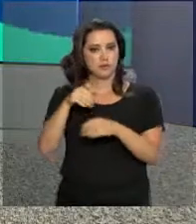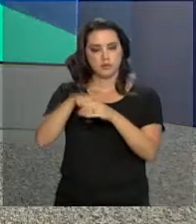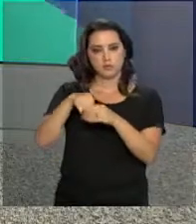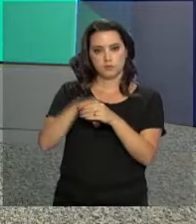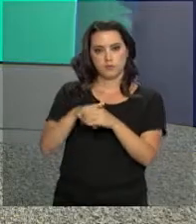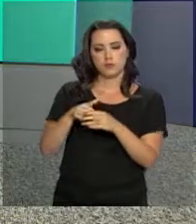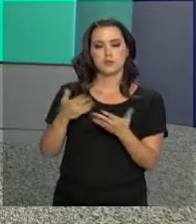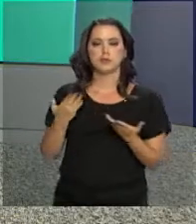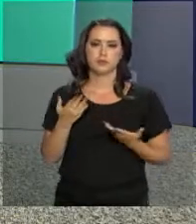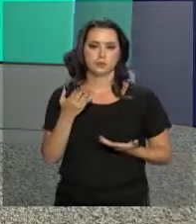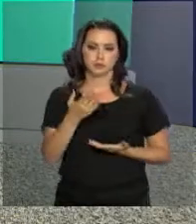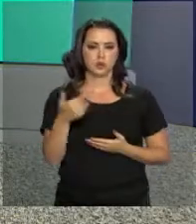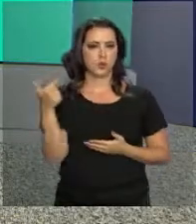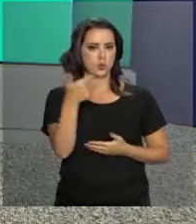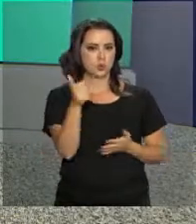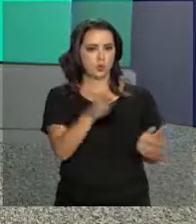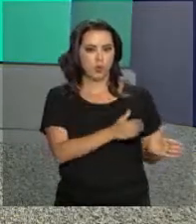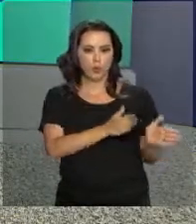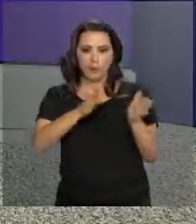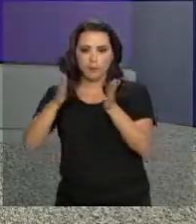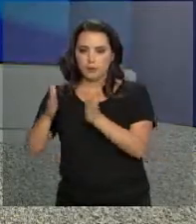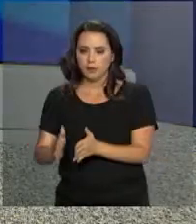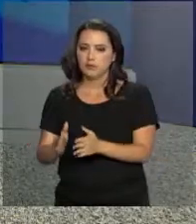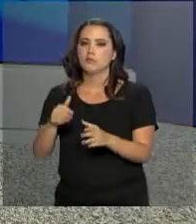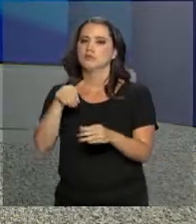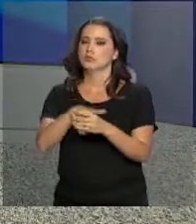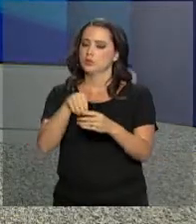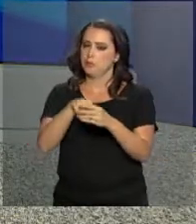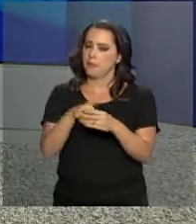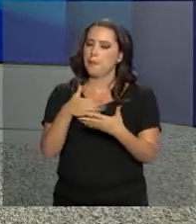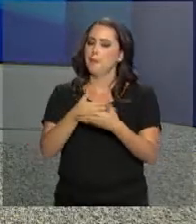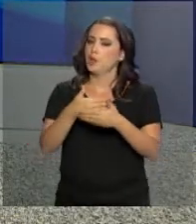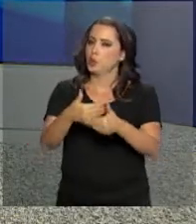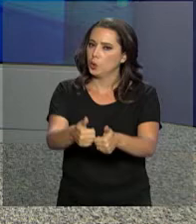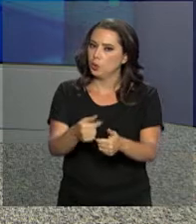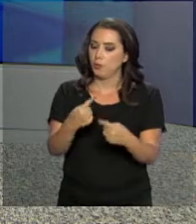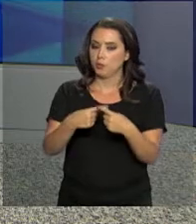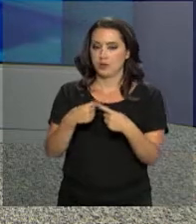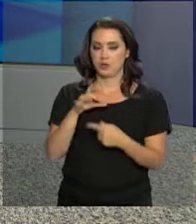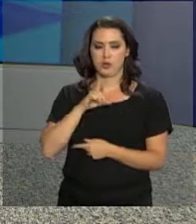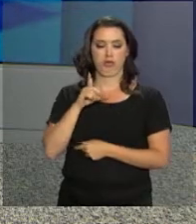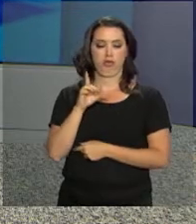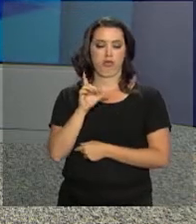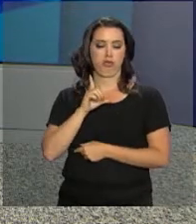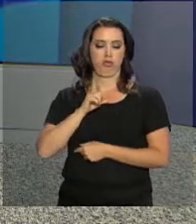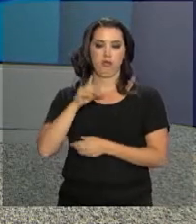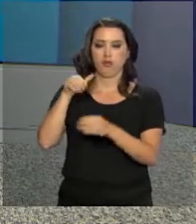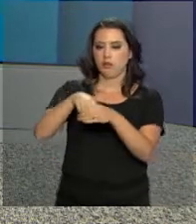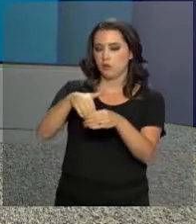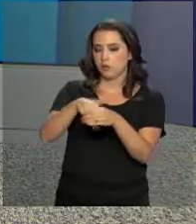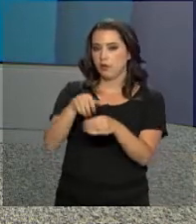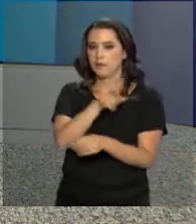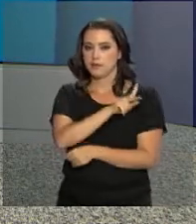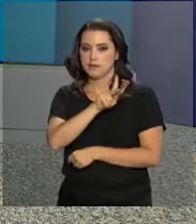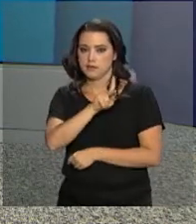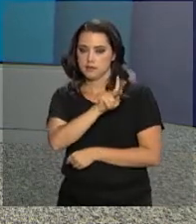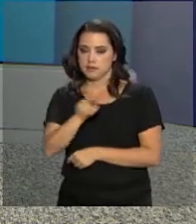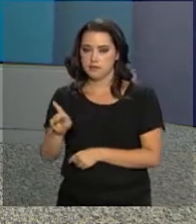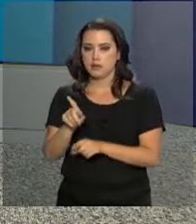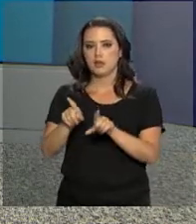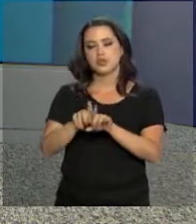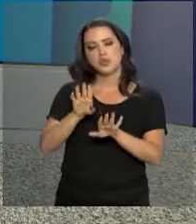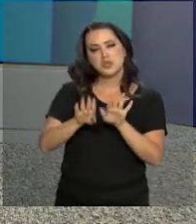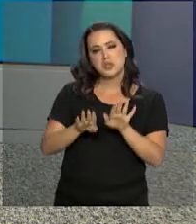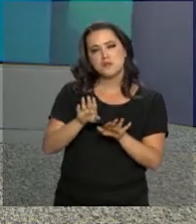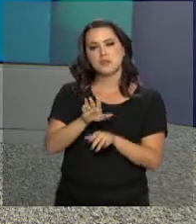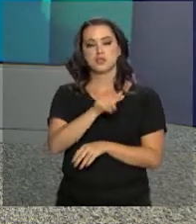segundo turno deve ser ainda mais tranquilo, já que os eleitores vão votar apenas para presidente e, em alguns estados e no Distrito Federal,